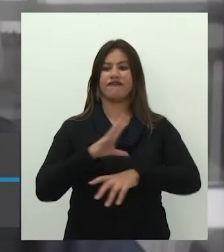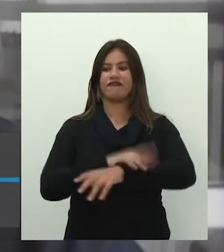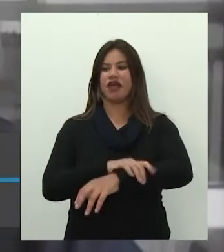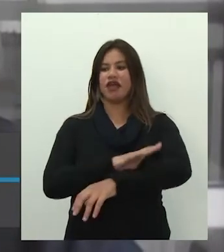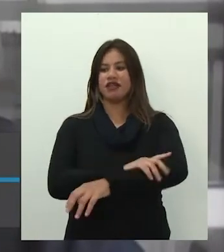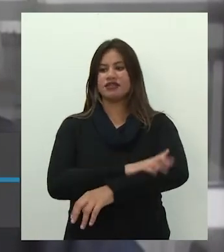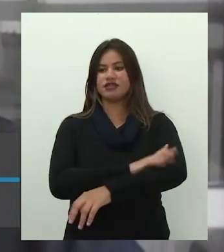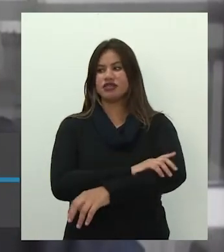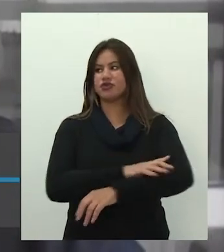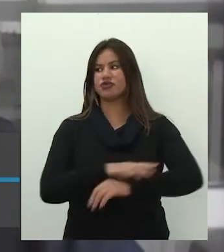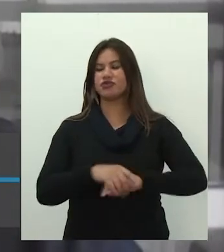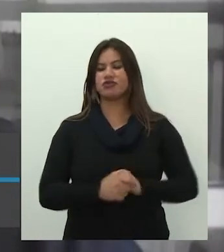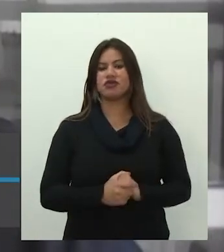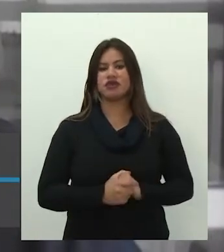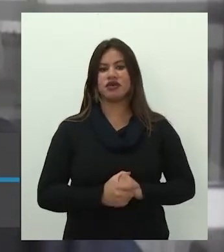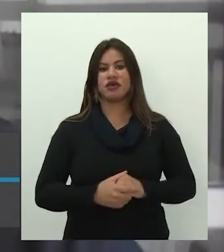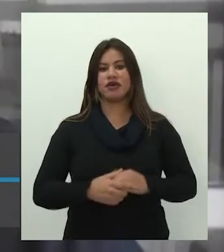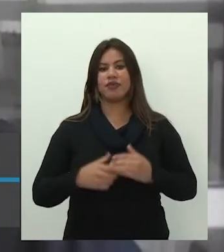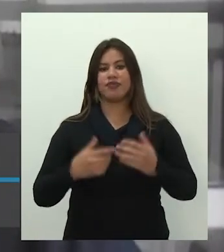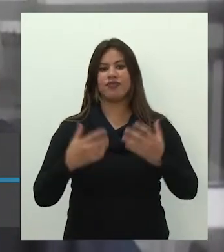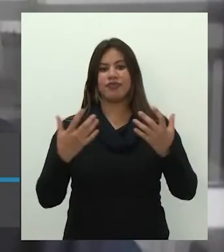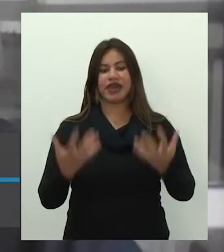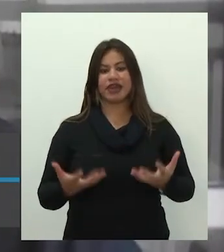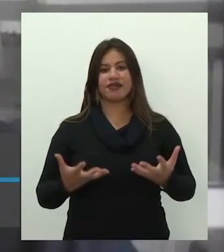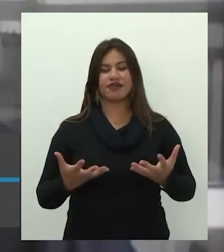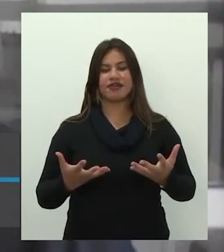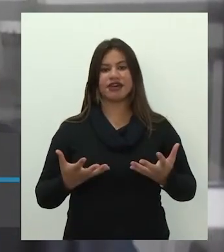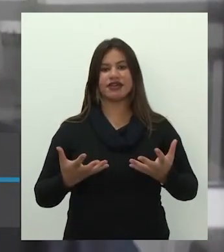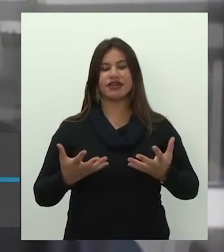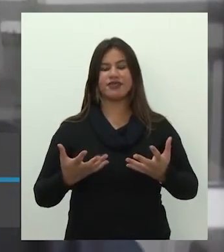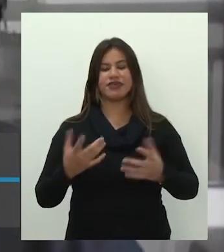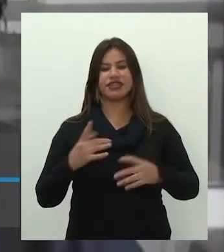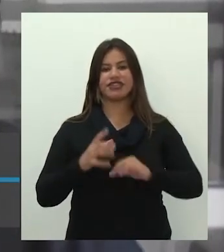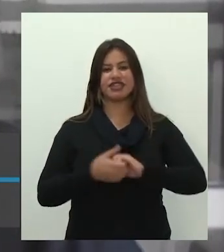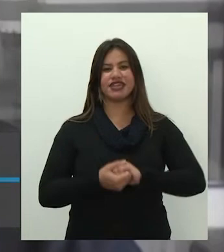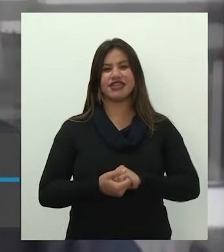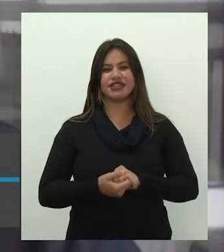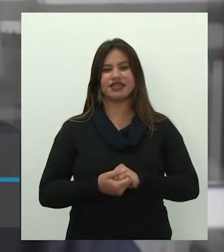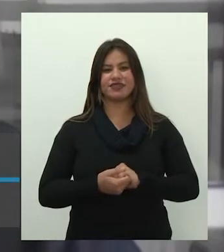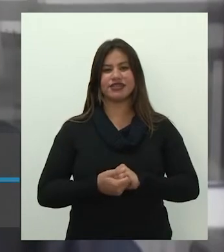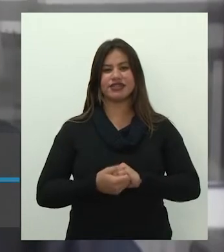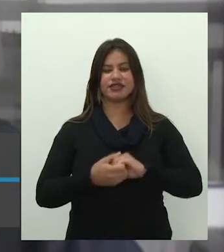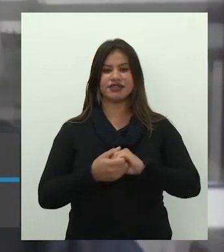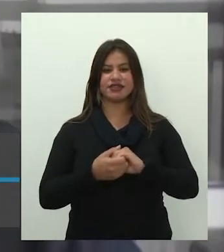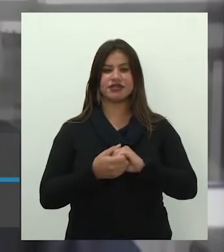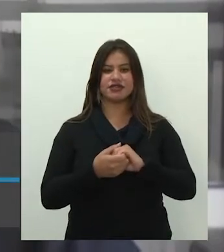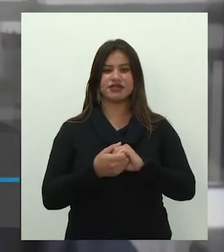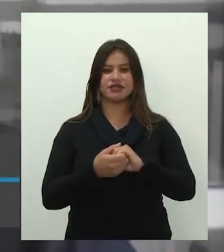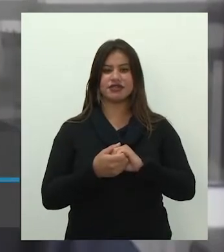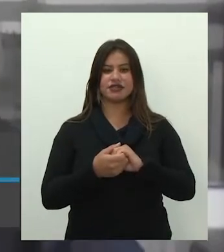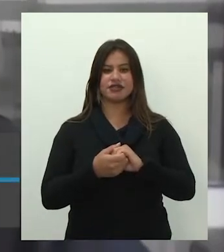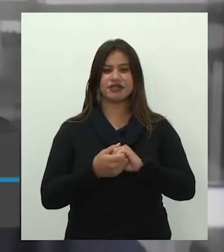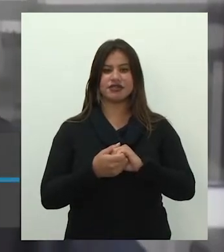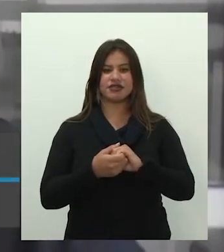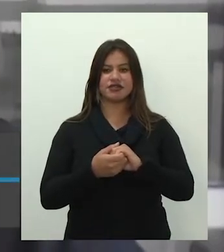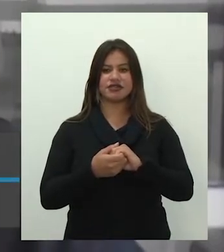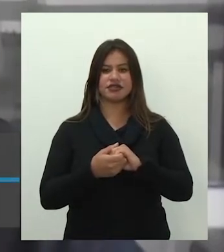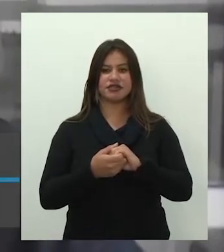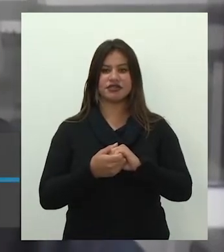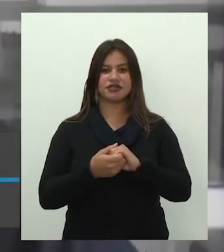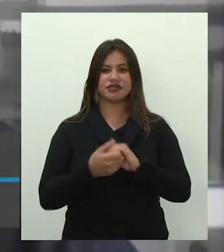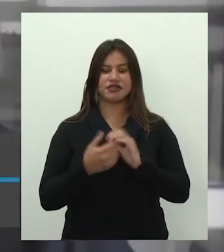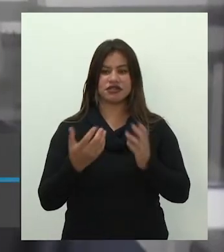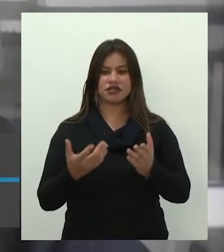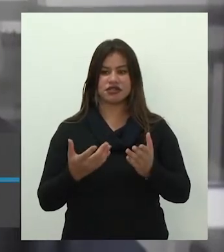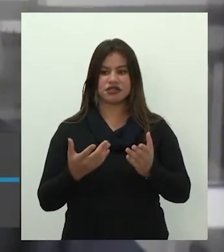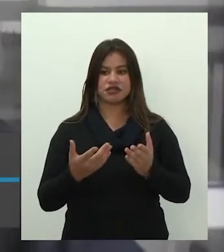também e membro da Sociedade Brasileira de Geriatria e Gerontologia. Vou pedir para ela explicar depois